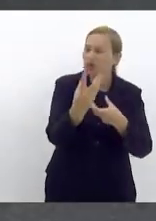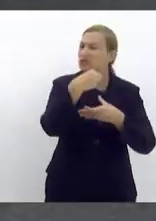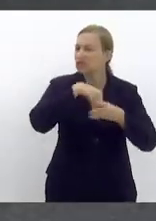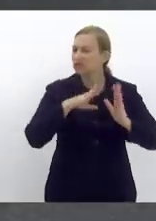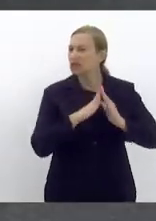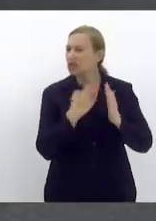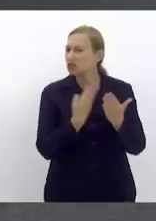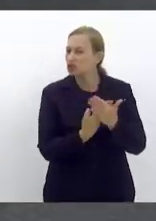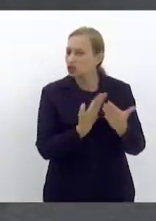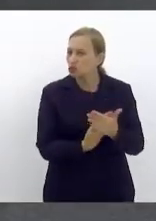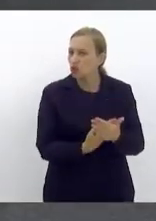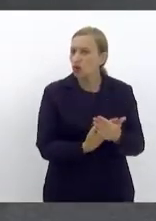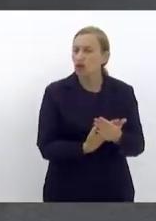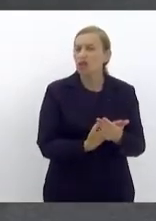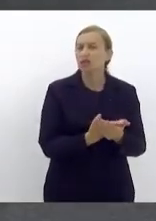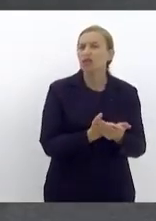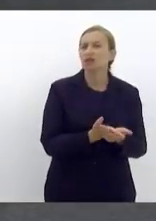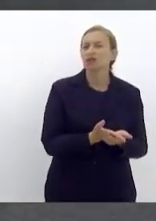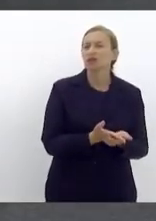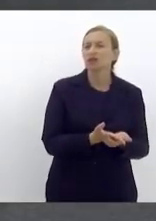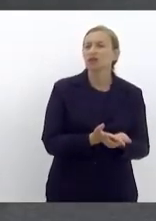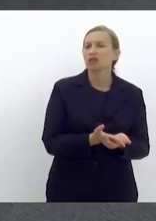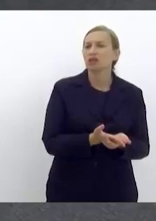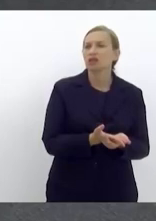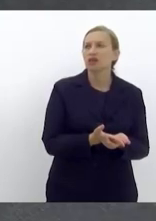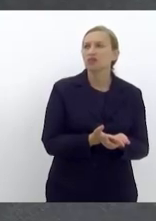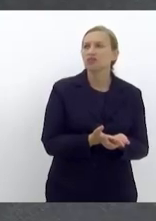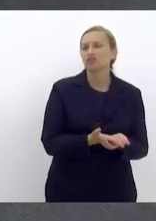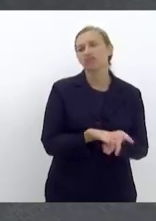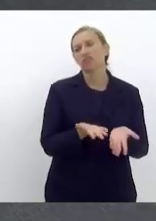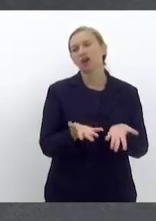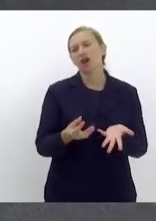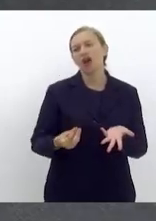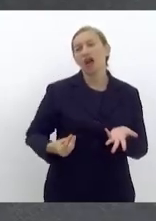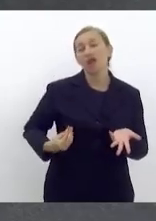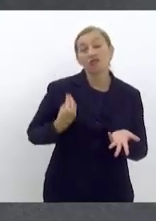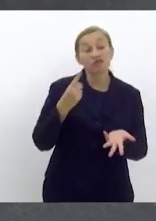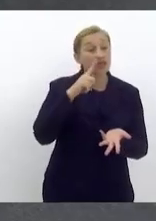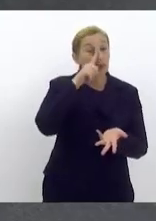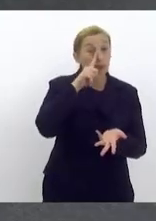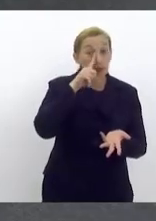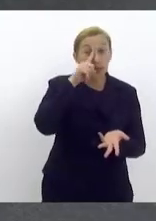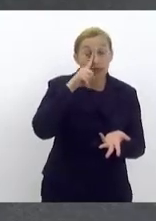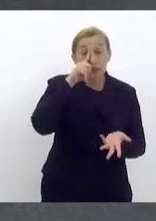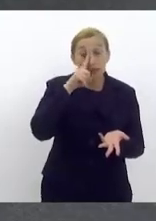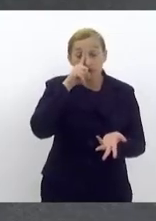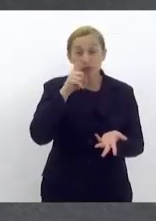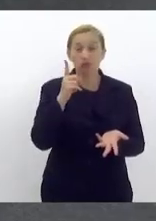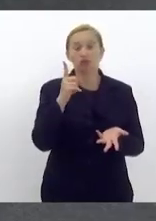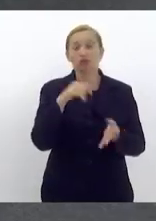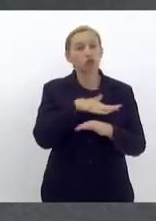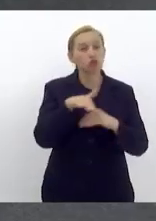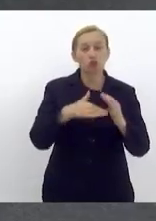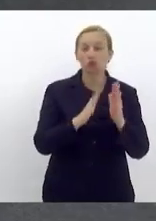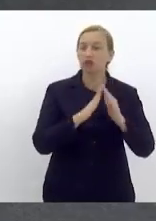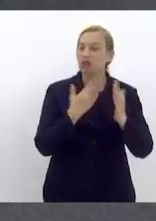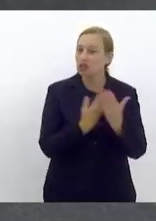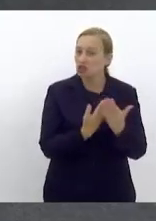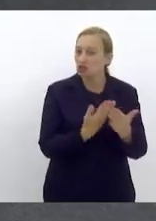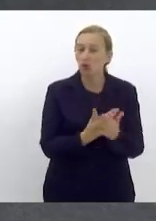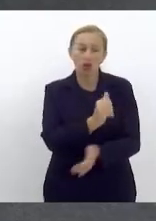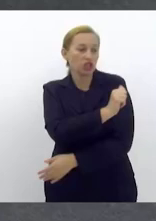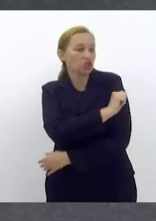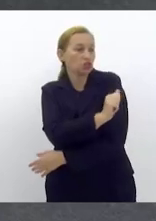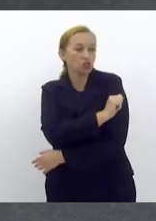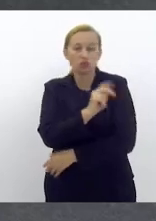da escola e como isso reverbera e coloca a vida da toda a comunidade escolar, seja dos alunos, seja